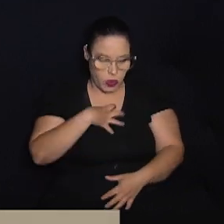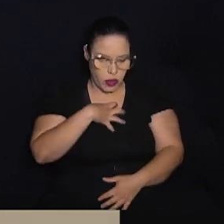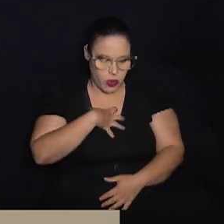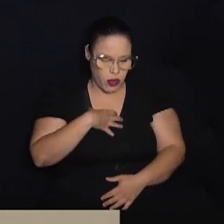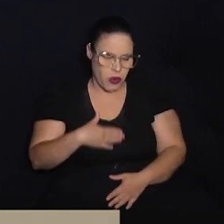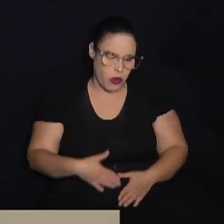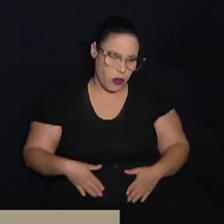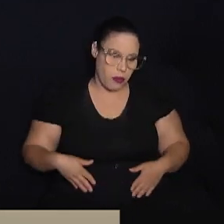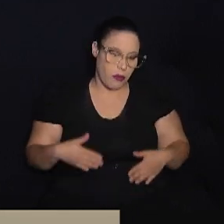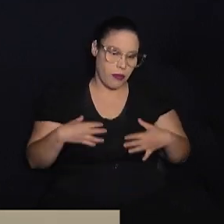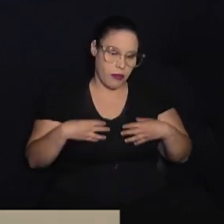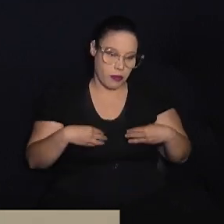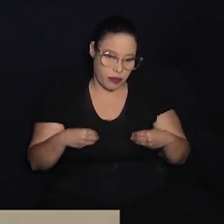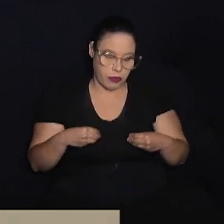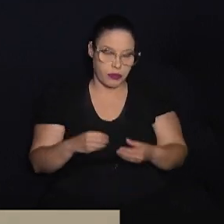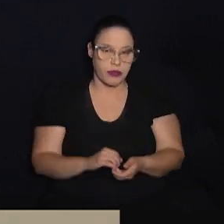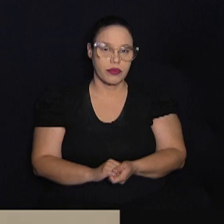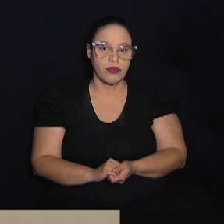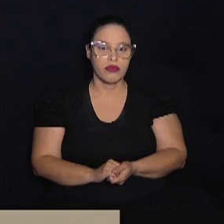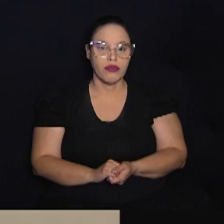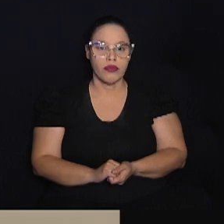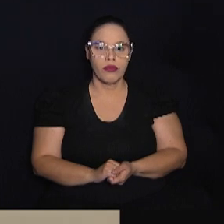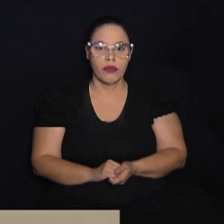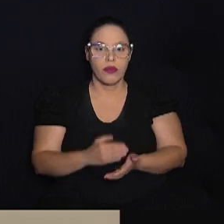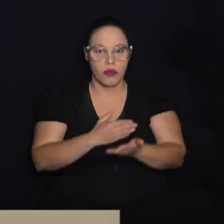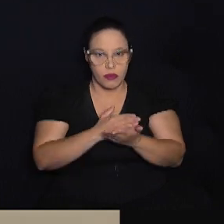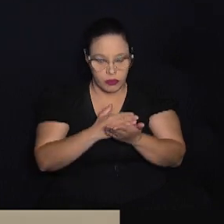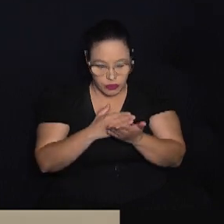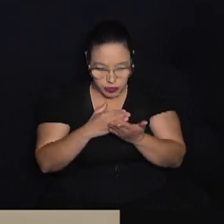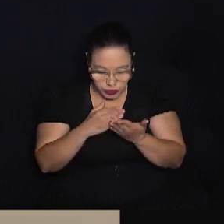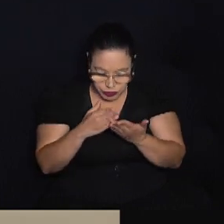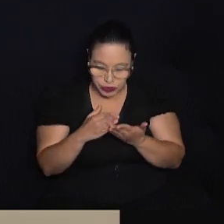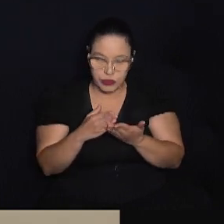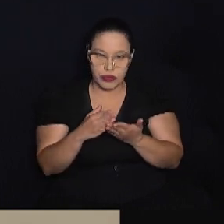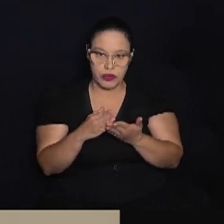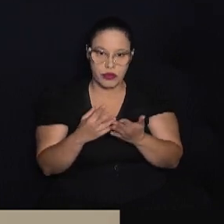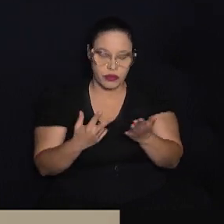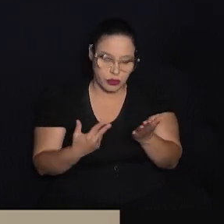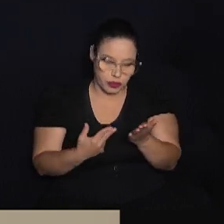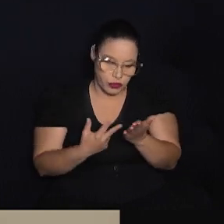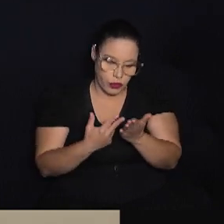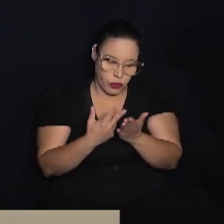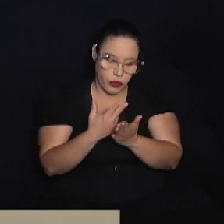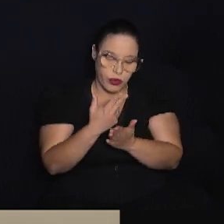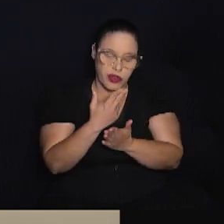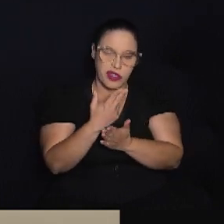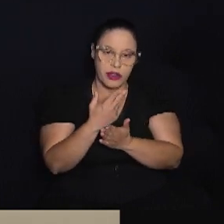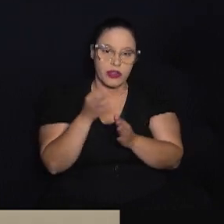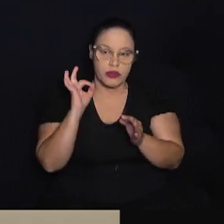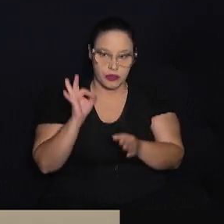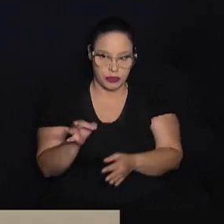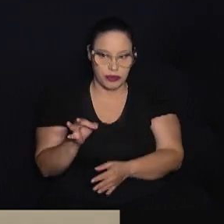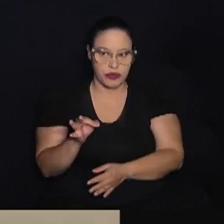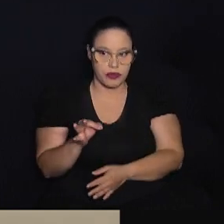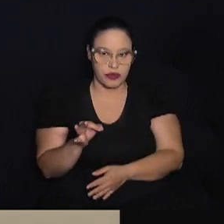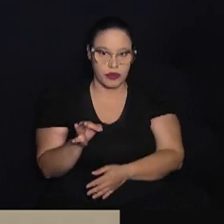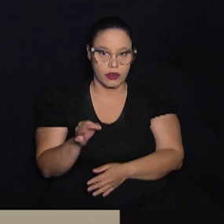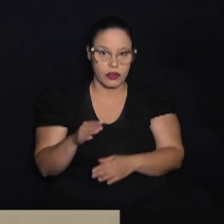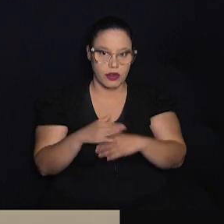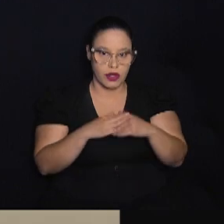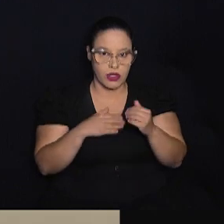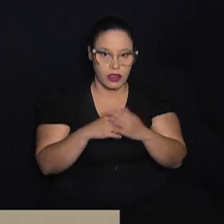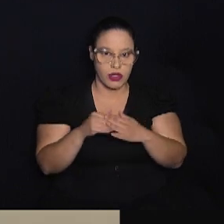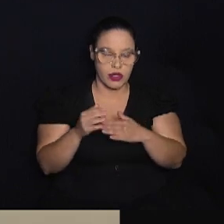estômago, mama. Você pegou o tumor em fase inicial, você consegue fazer a cirurgia, ressecá-lo, e aí talvez fazer algum